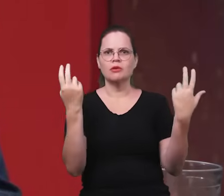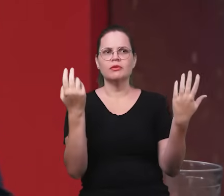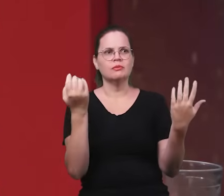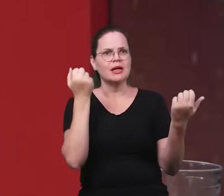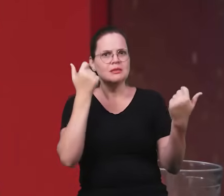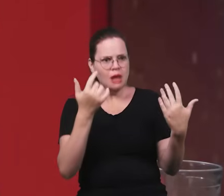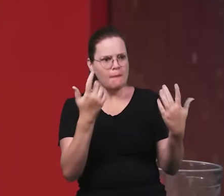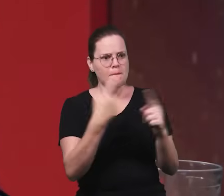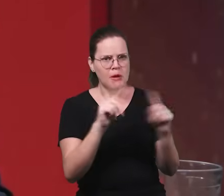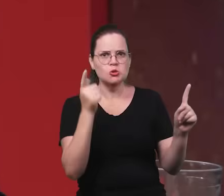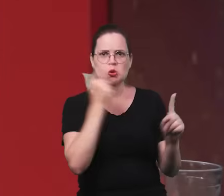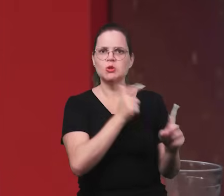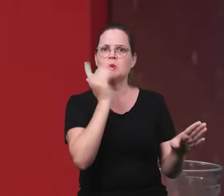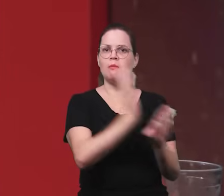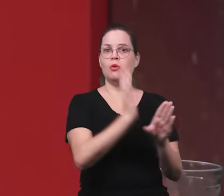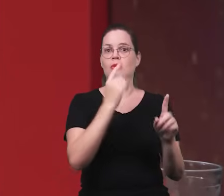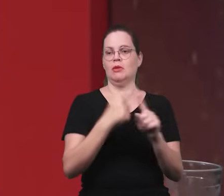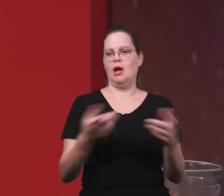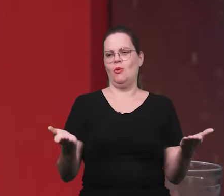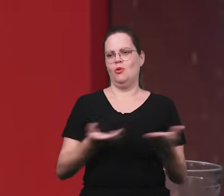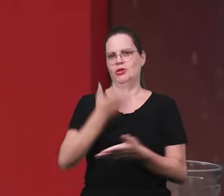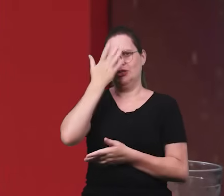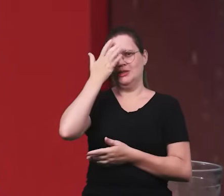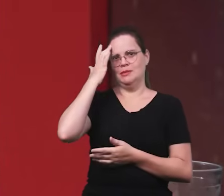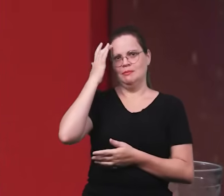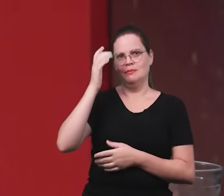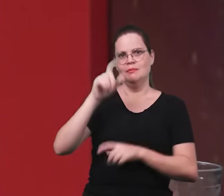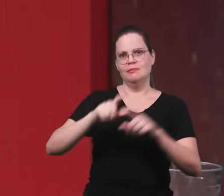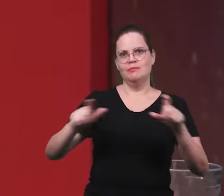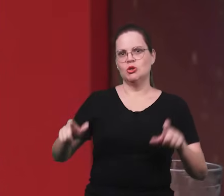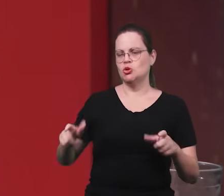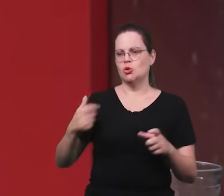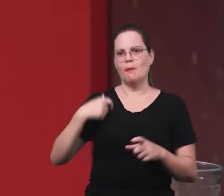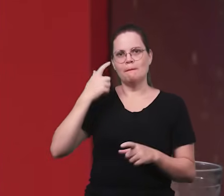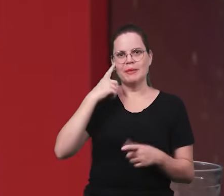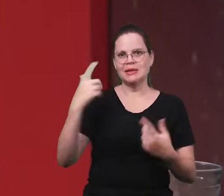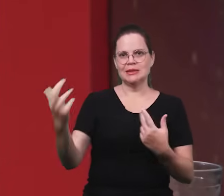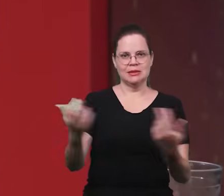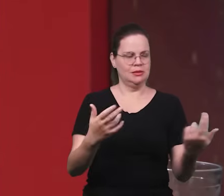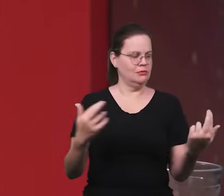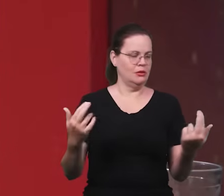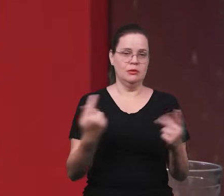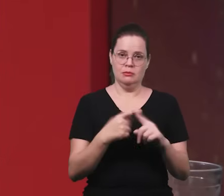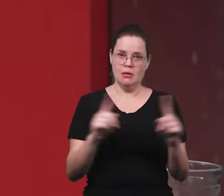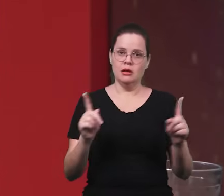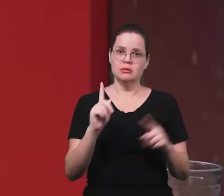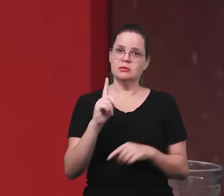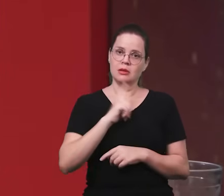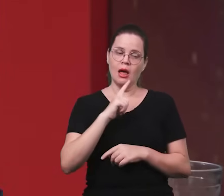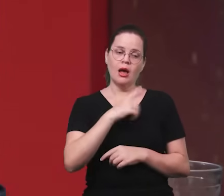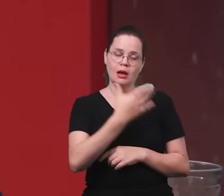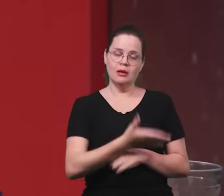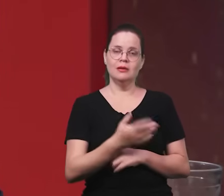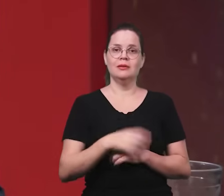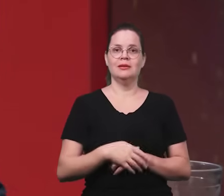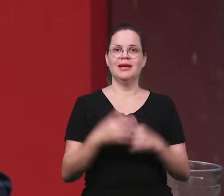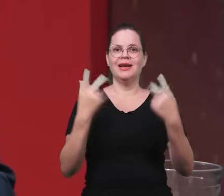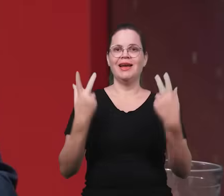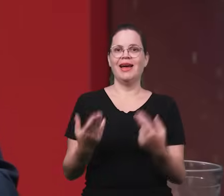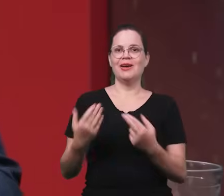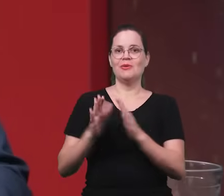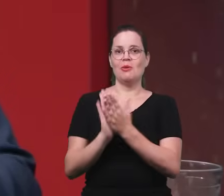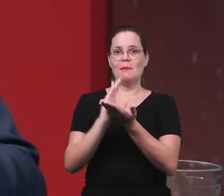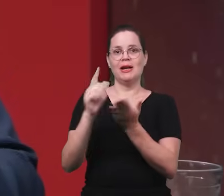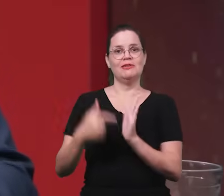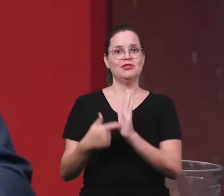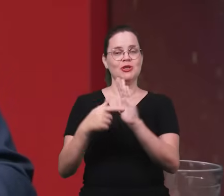mesmo das pessoas, hoje em dia, ela foge do senso comum, mas é um mistério que a palavra do Senhor, ela fugiu